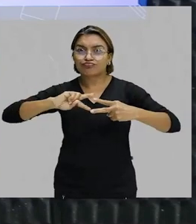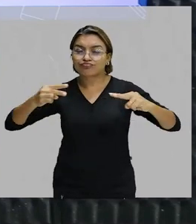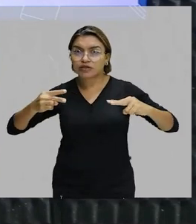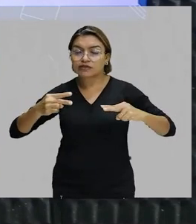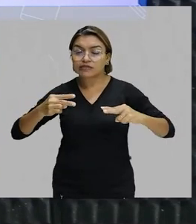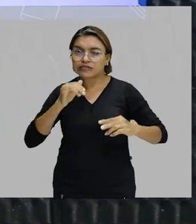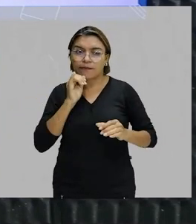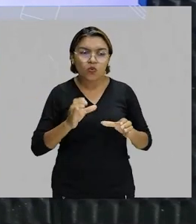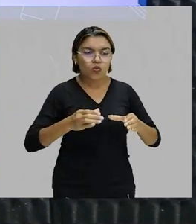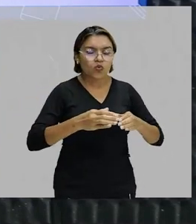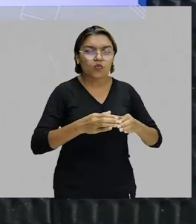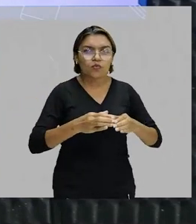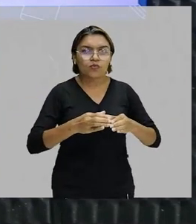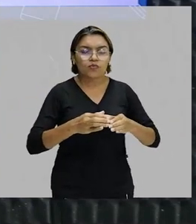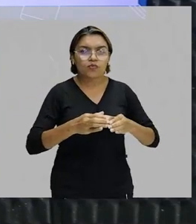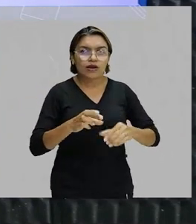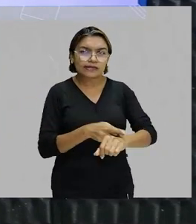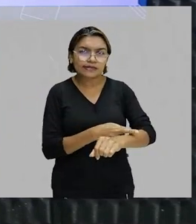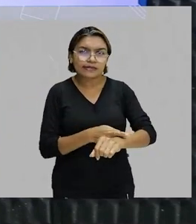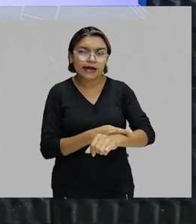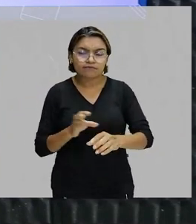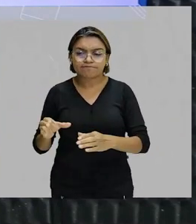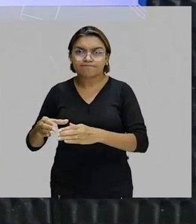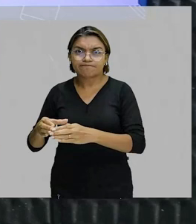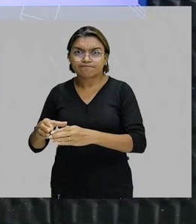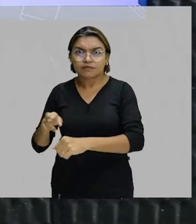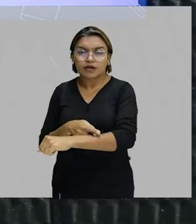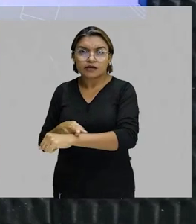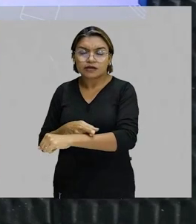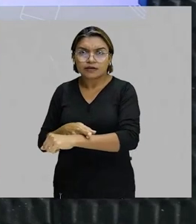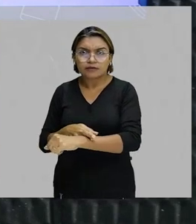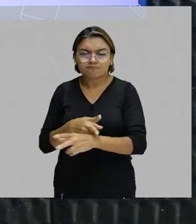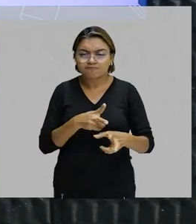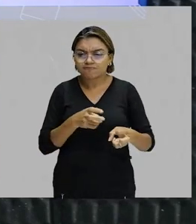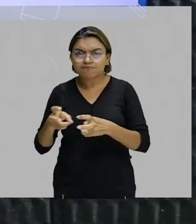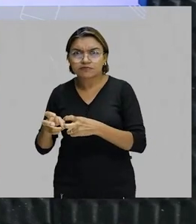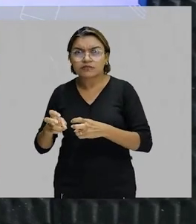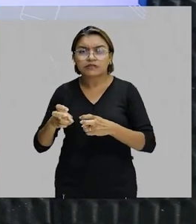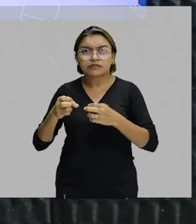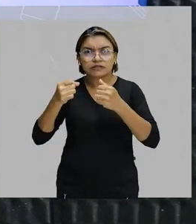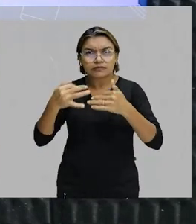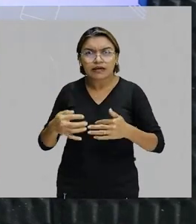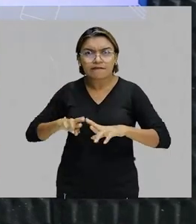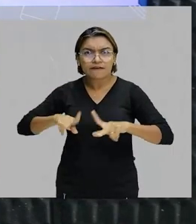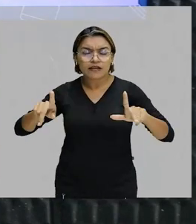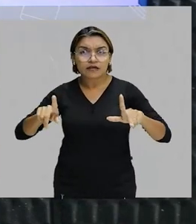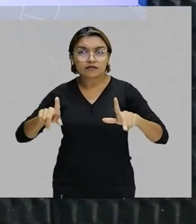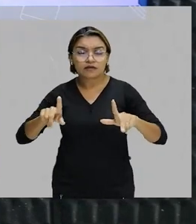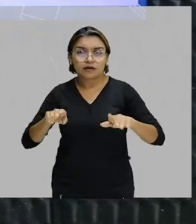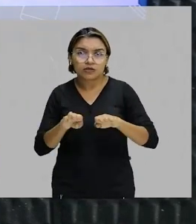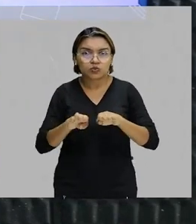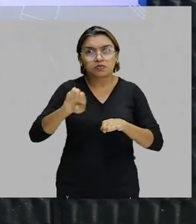étnicos que determinasse por natureza as suas diferenças e também a superioridade ou